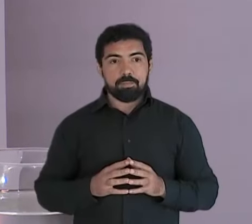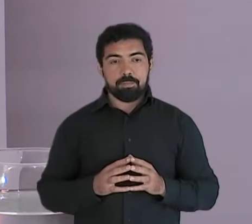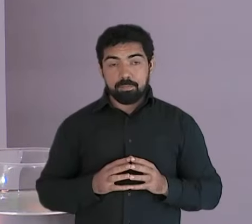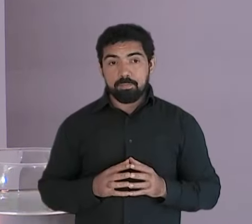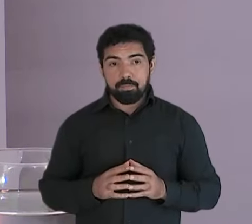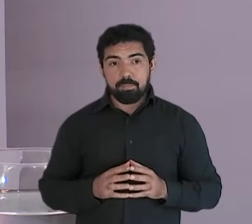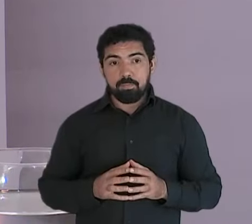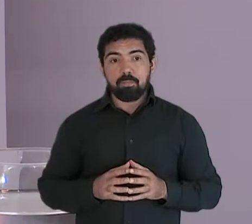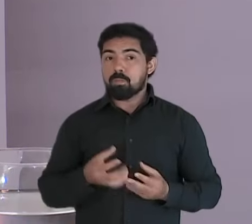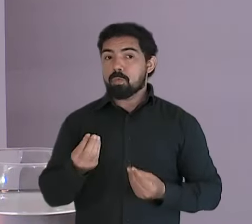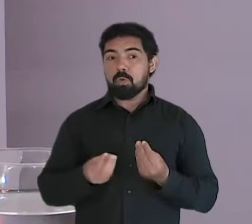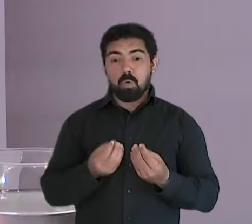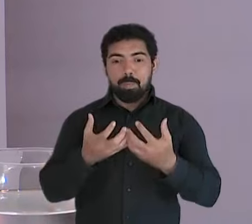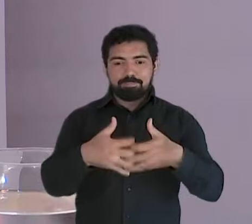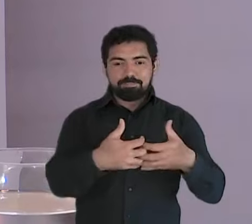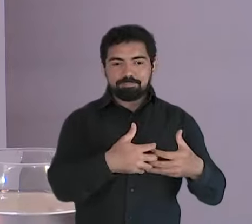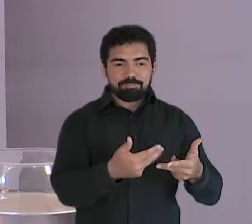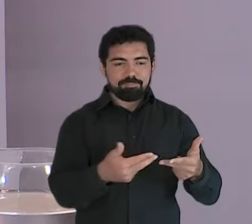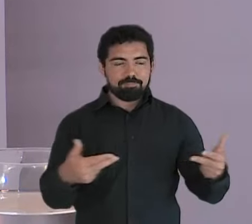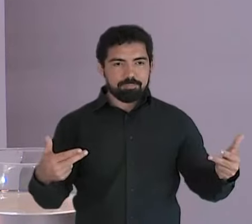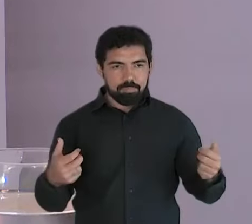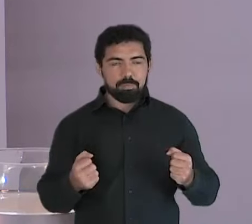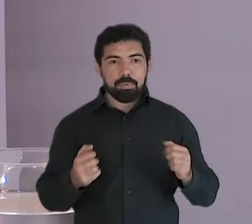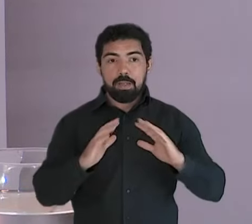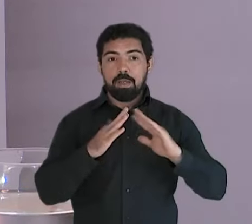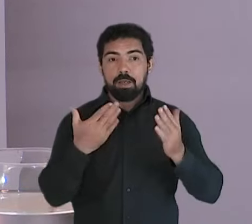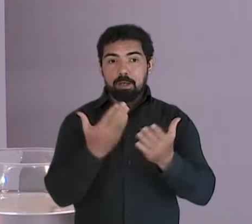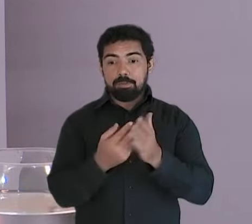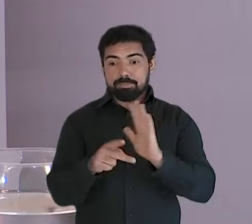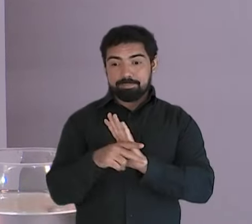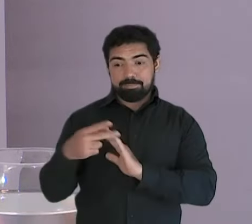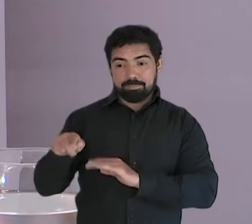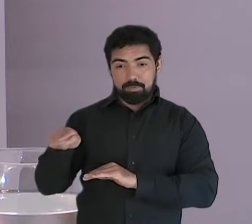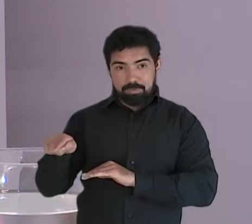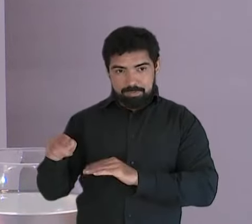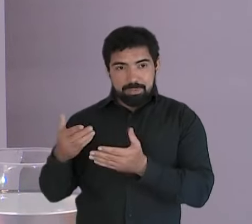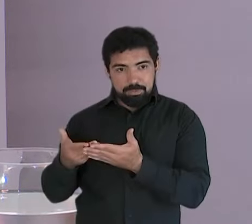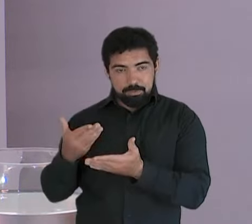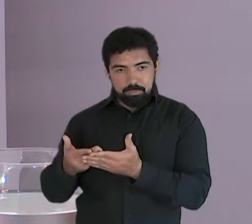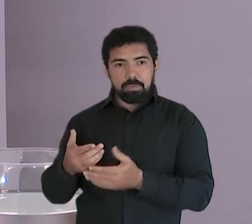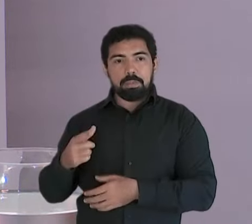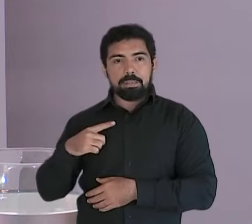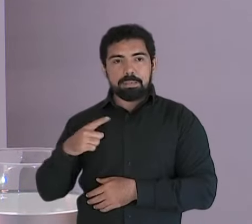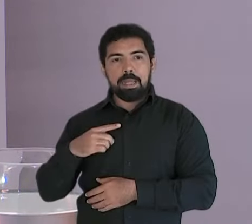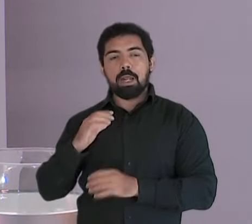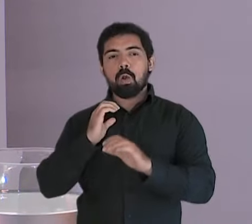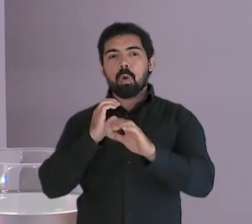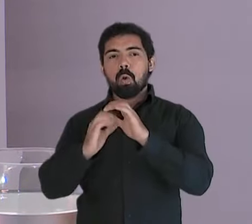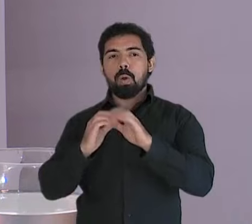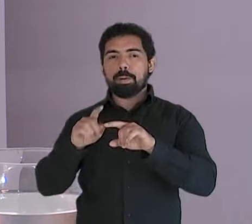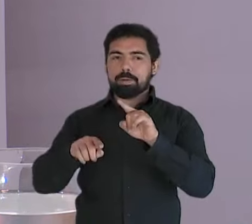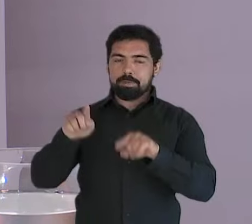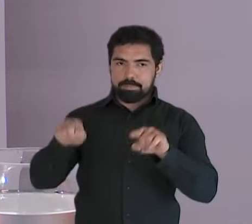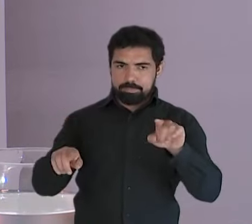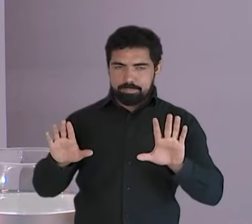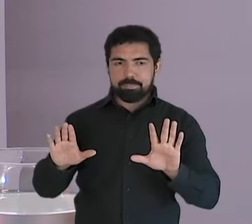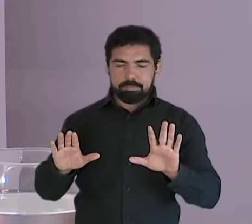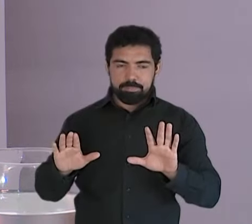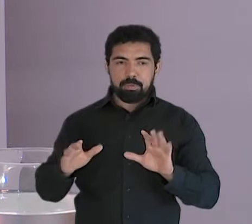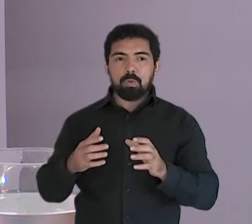de como é que funcionam as coisas. A escola dele, ele usa comunicação alternativa. Ele tem a praxia de fala, ele usa